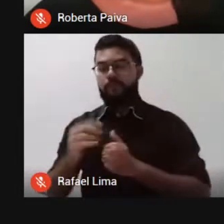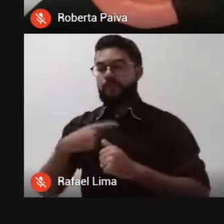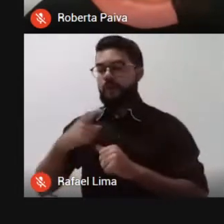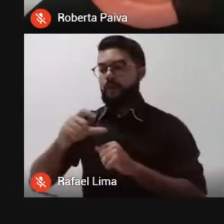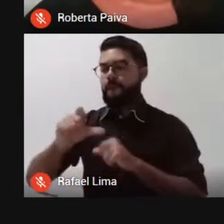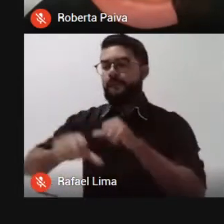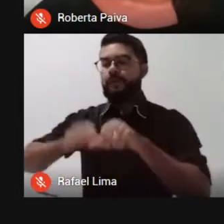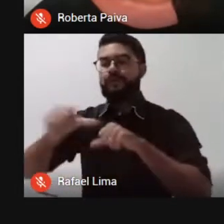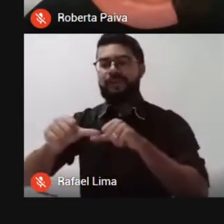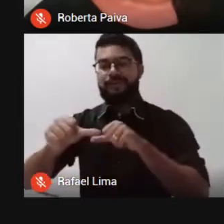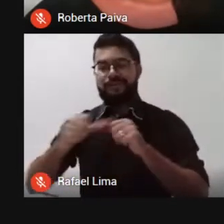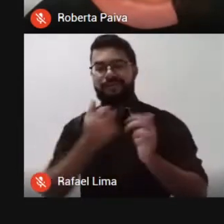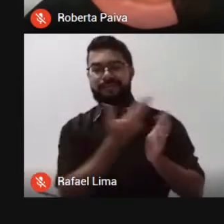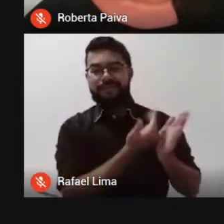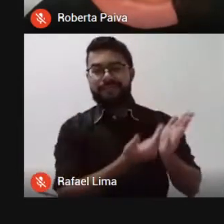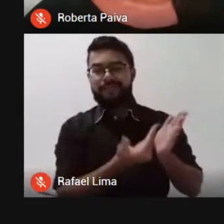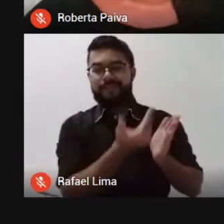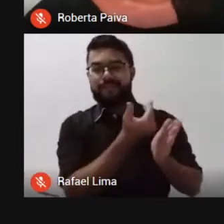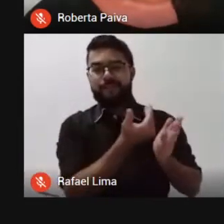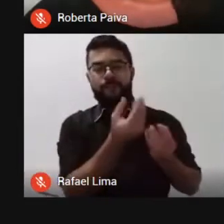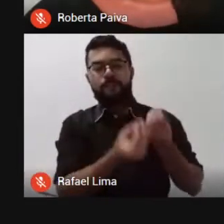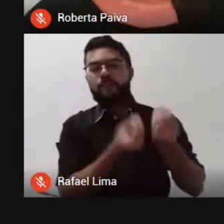formato do parâmetro